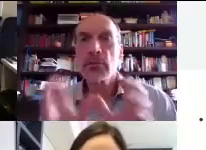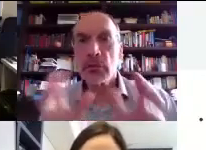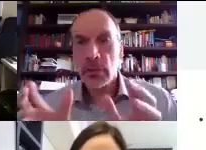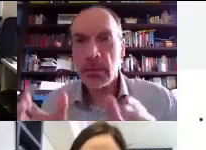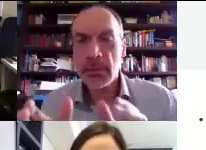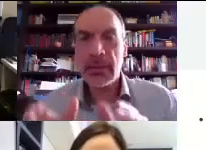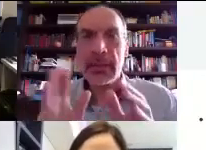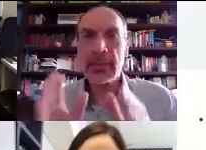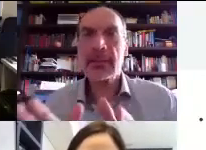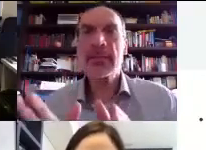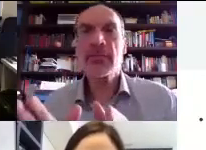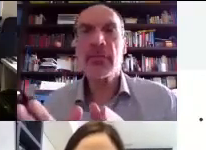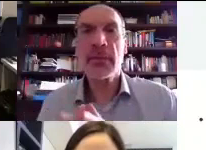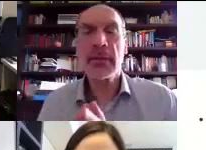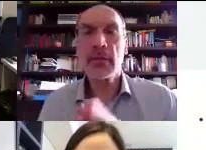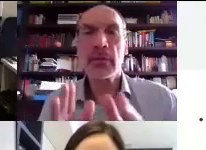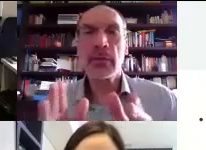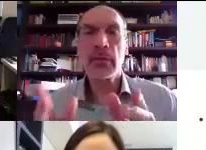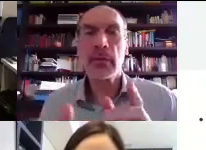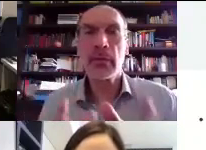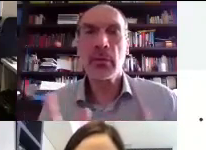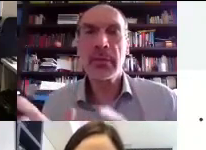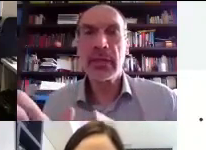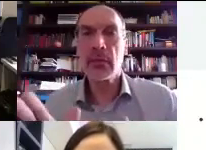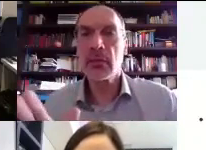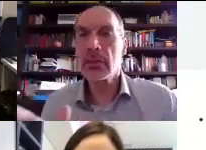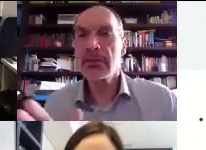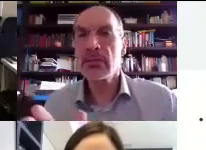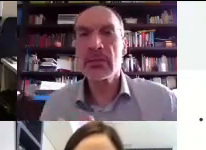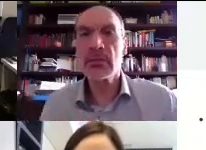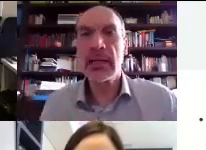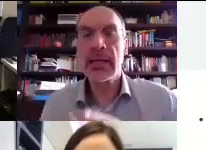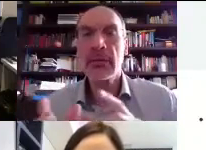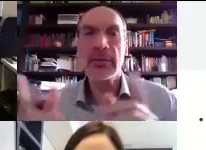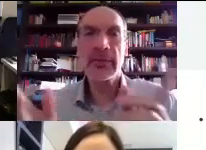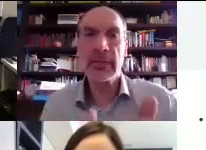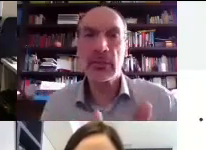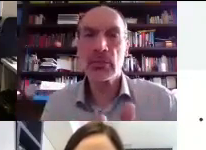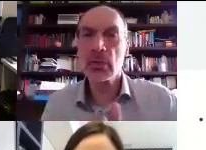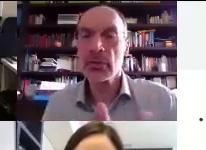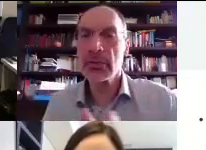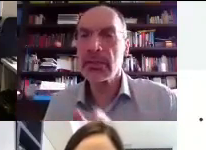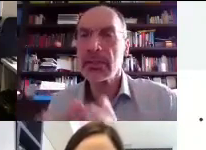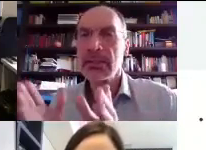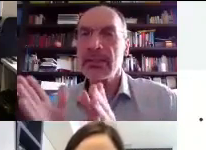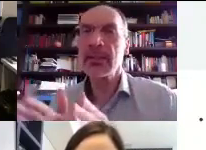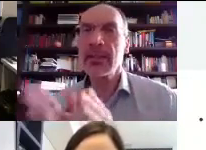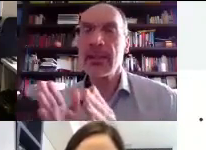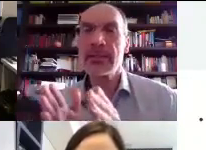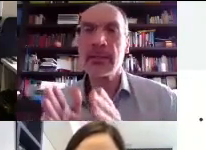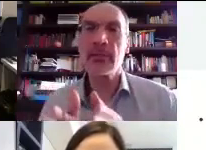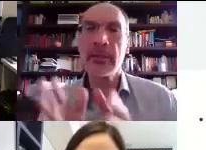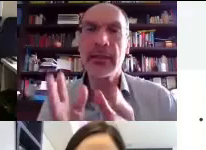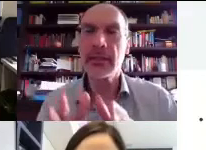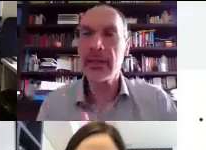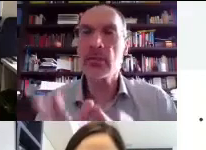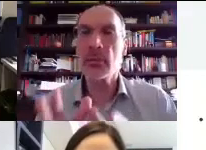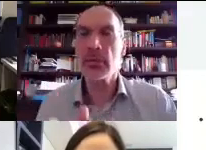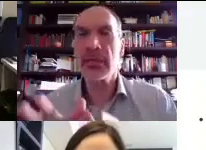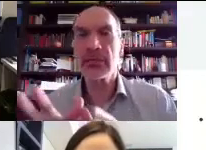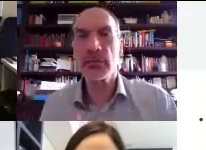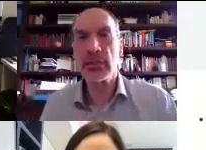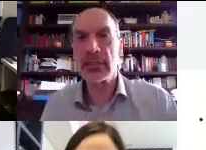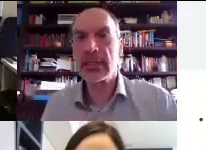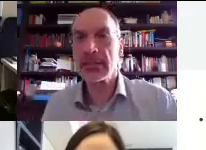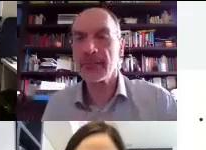Não, só para combinar, é da mesma forma que o que eu comentei com a situação do Caio e vai ser com os outros. Sim, eles estão entendendo o